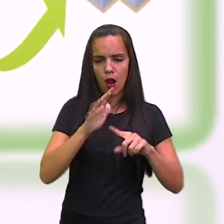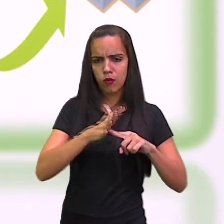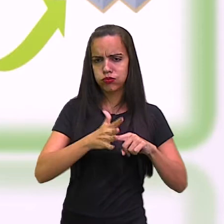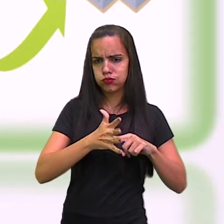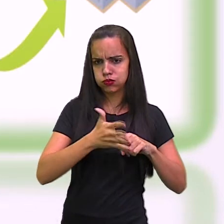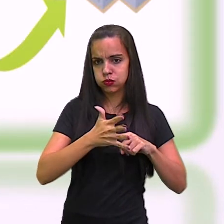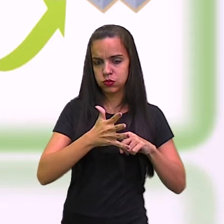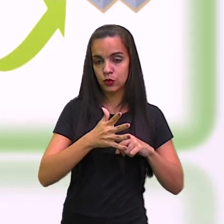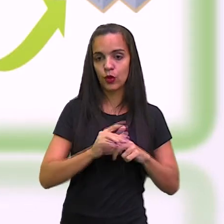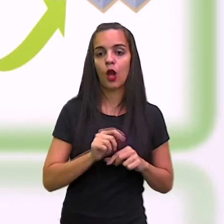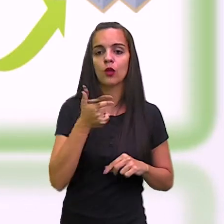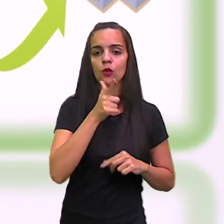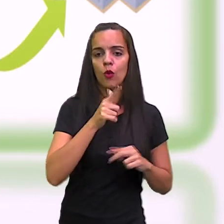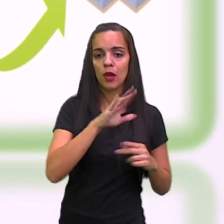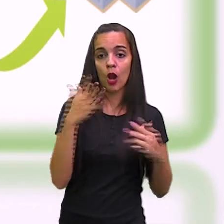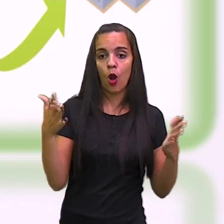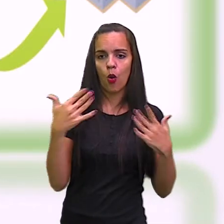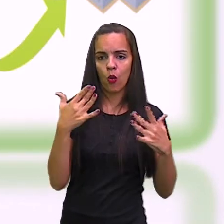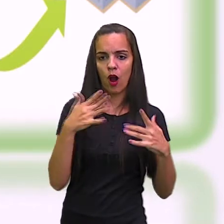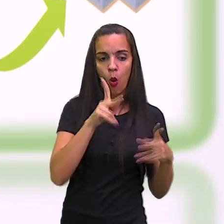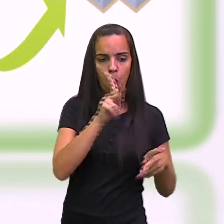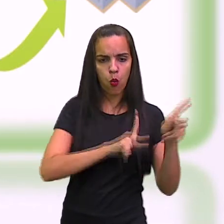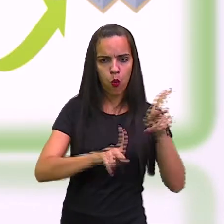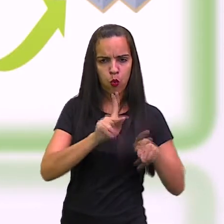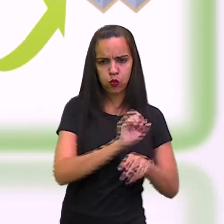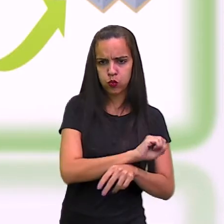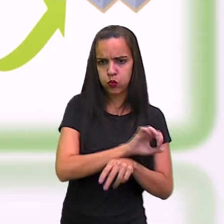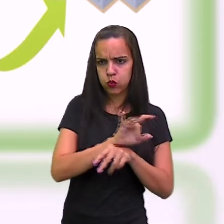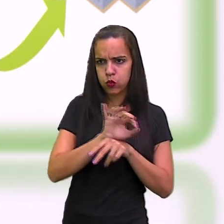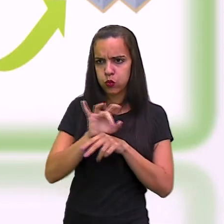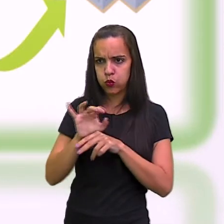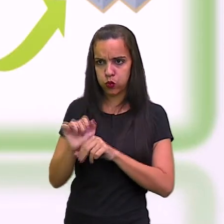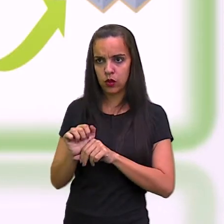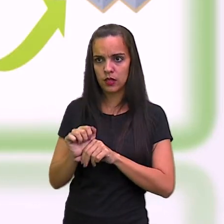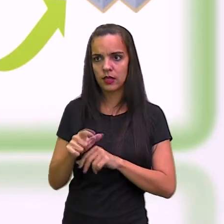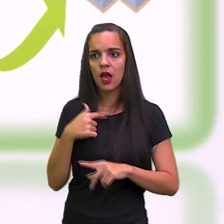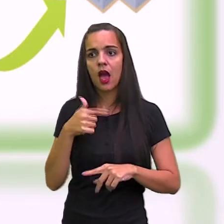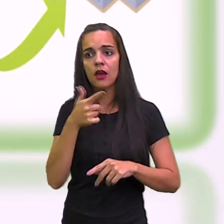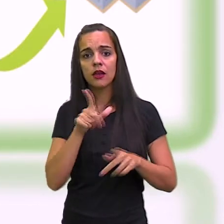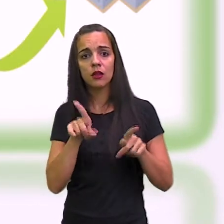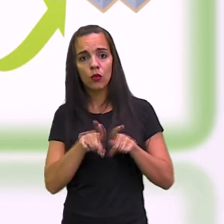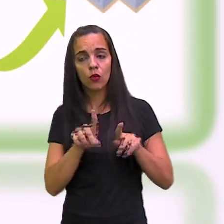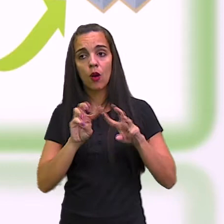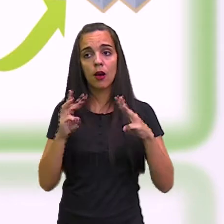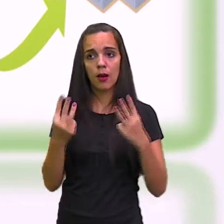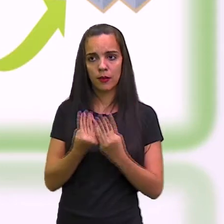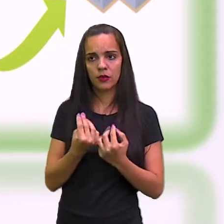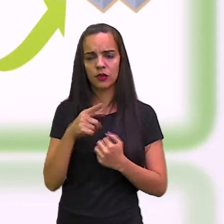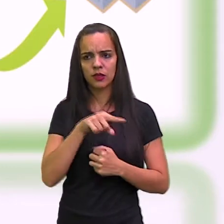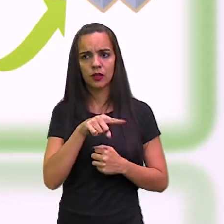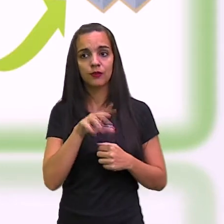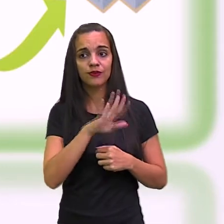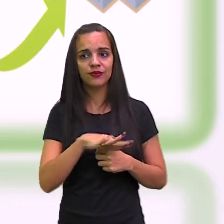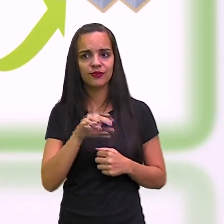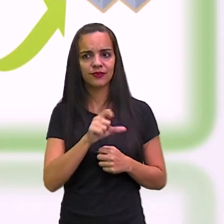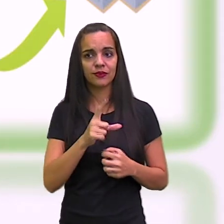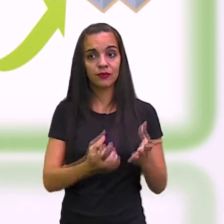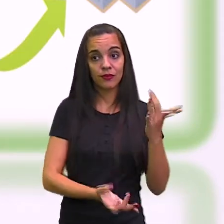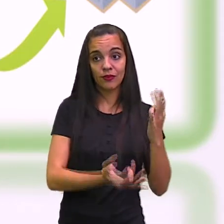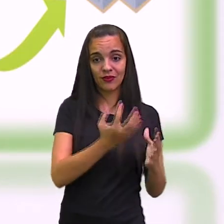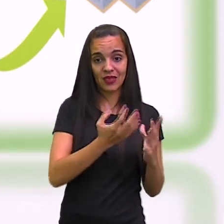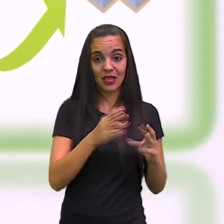produzir eletricidade. Aí também nós vamos ter a pirólise. Nesse caso, a queima